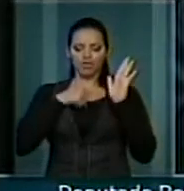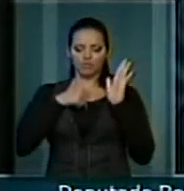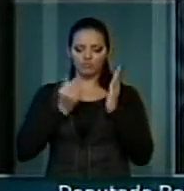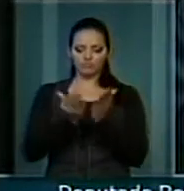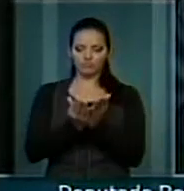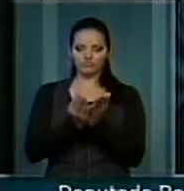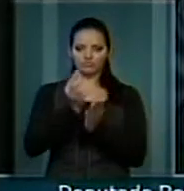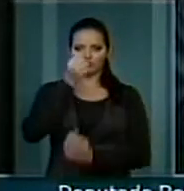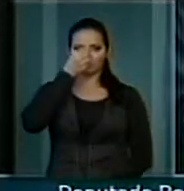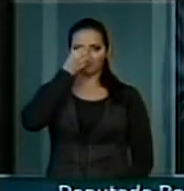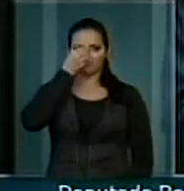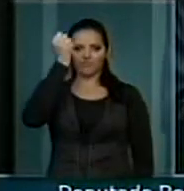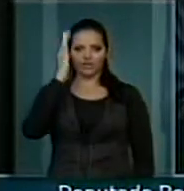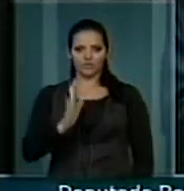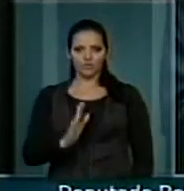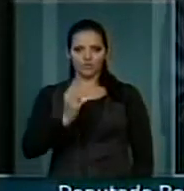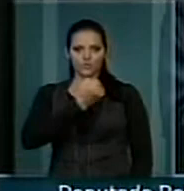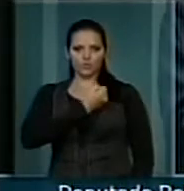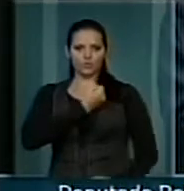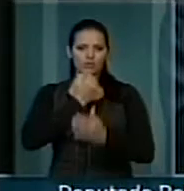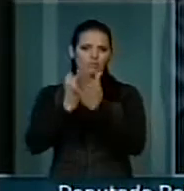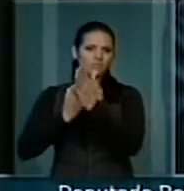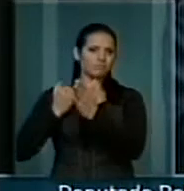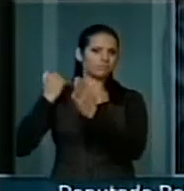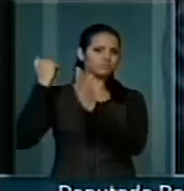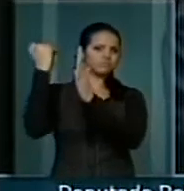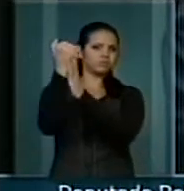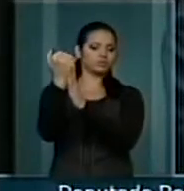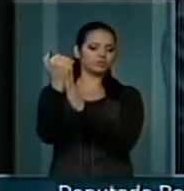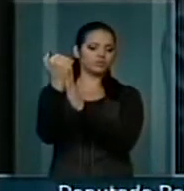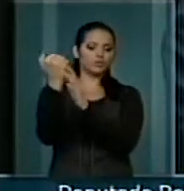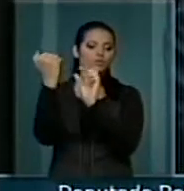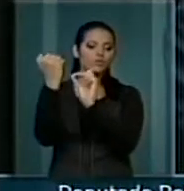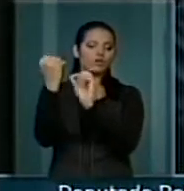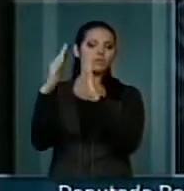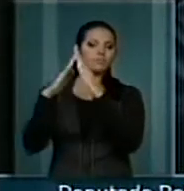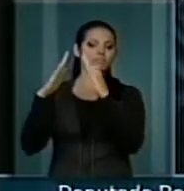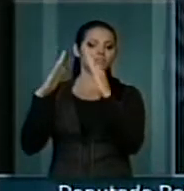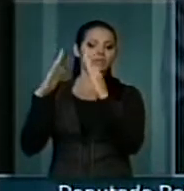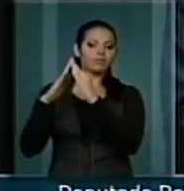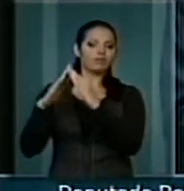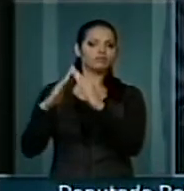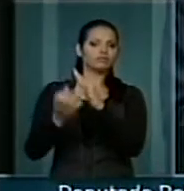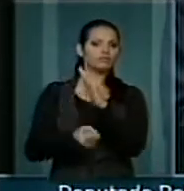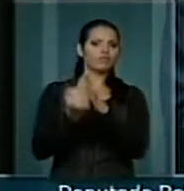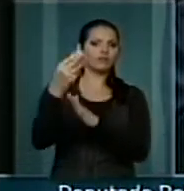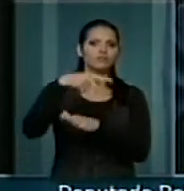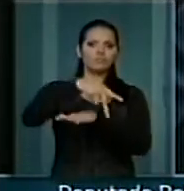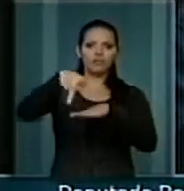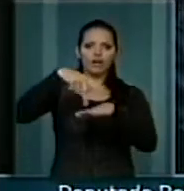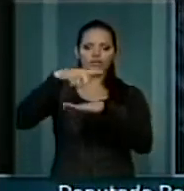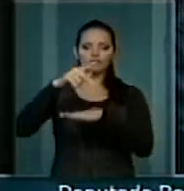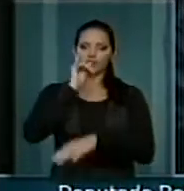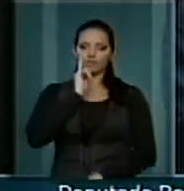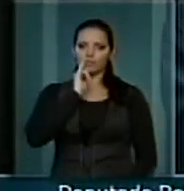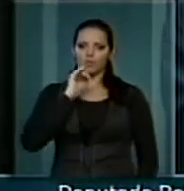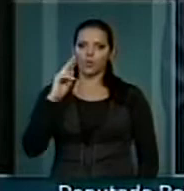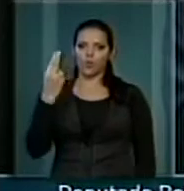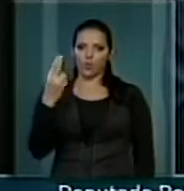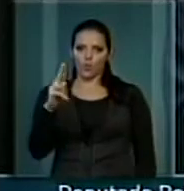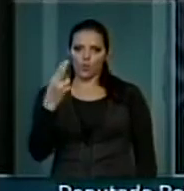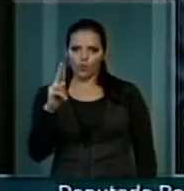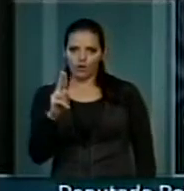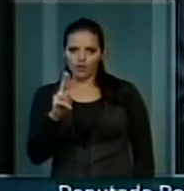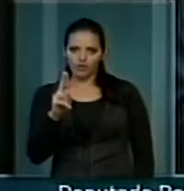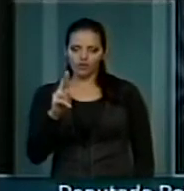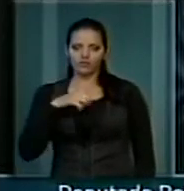Brasil. Um número maior do que o de habitantes de muitos países, a exemplo do Uruguai,